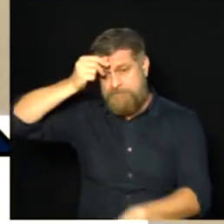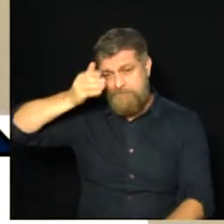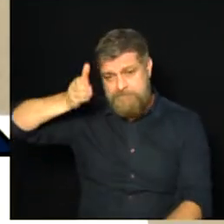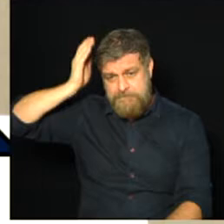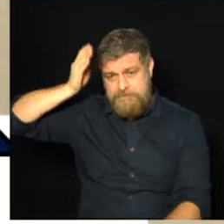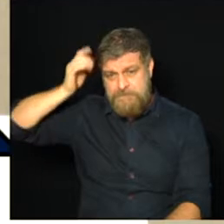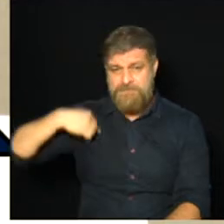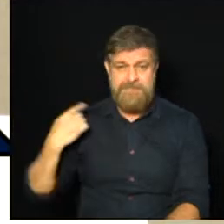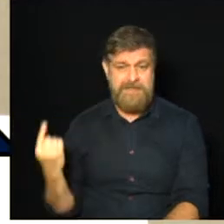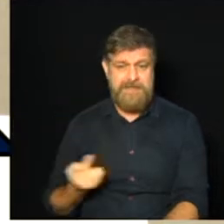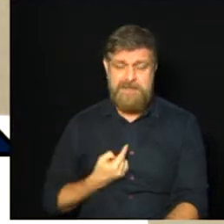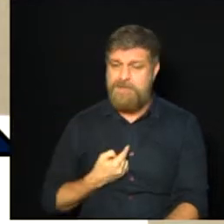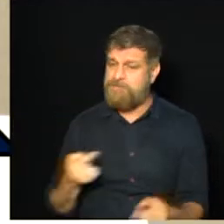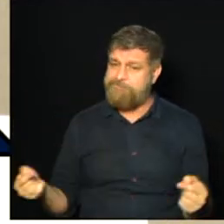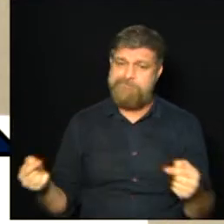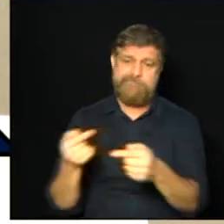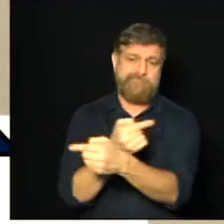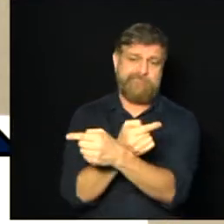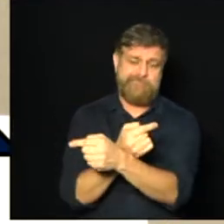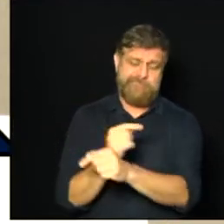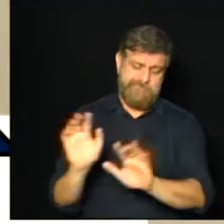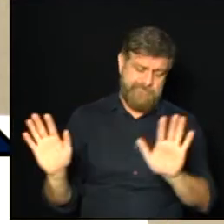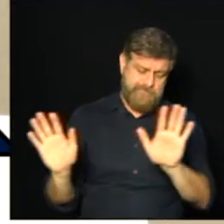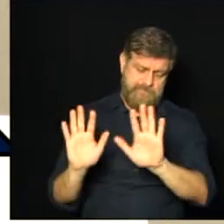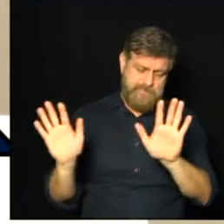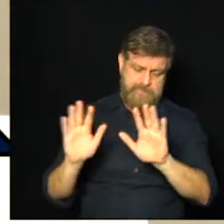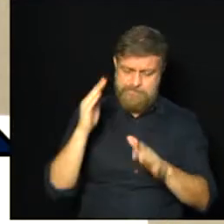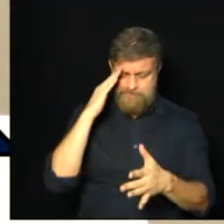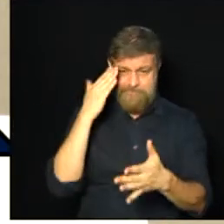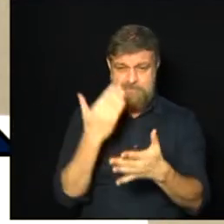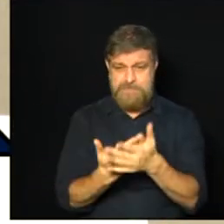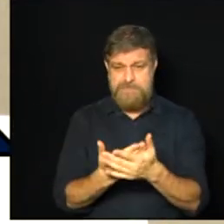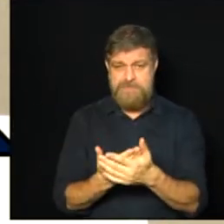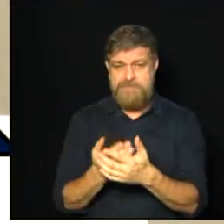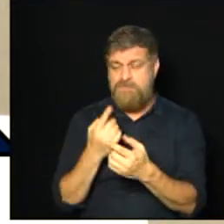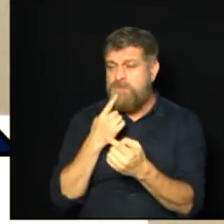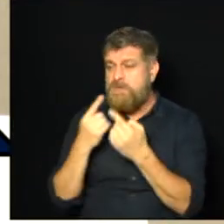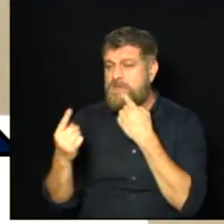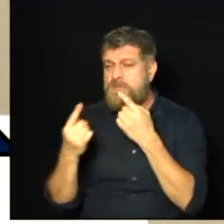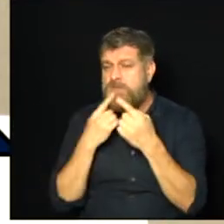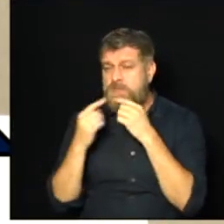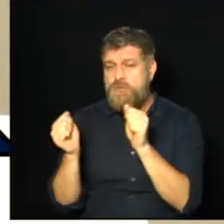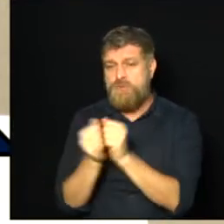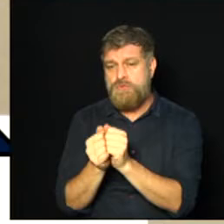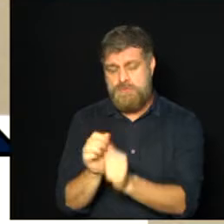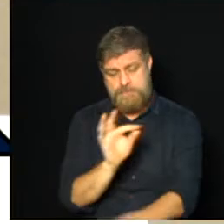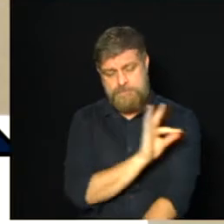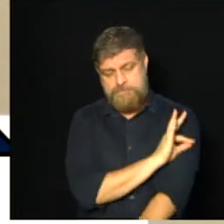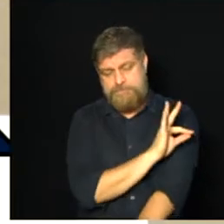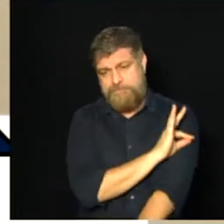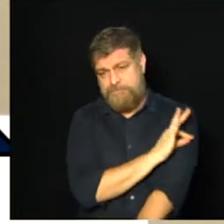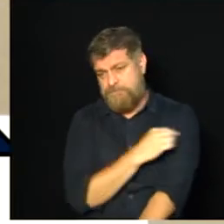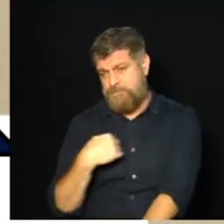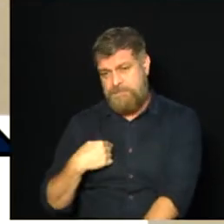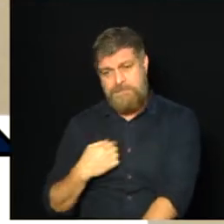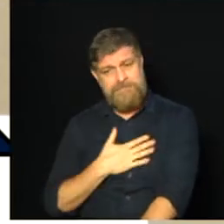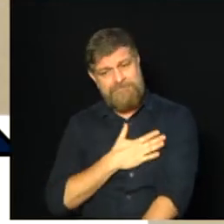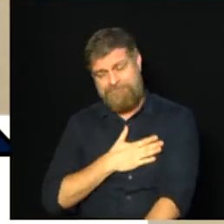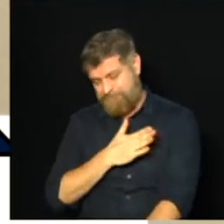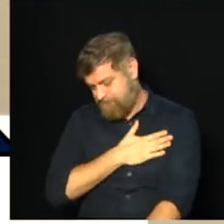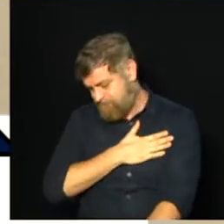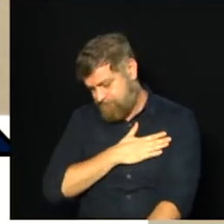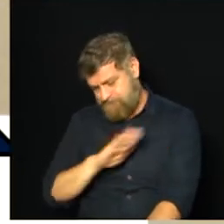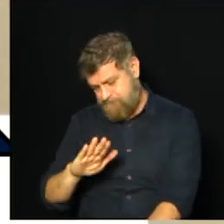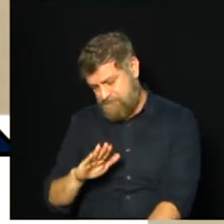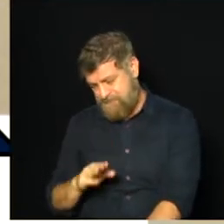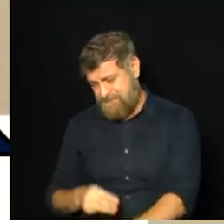que a gente não deveria apostar. Tá? Gostaria de dialogar muito com o governo nesse sentido, que é uma opção que a gente não gostaria de apostar. Até